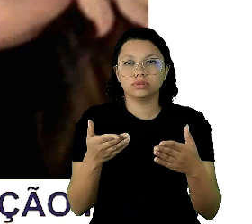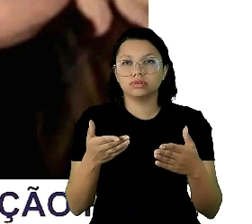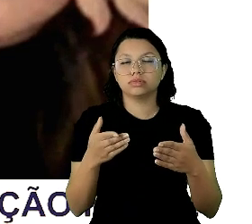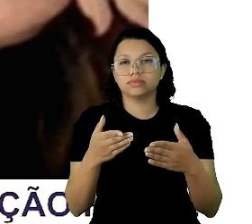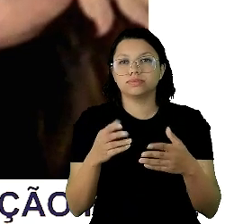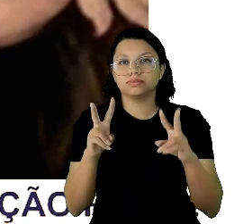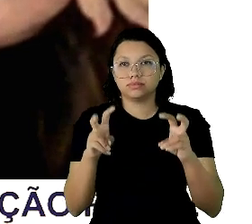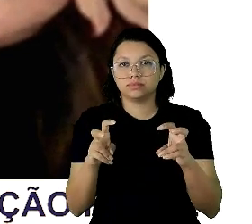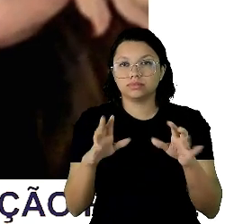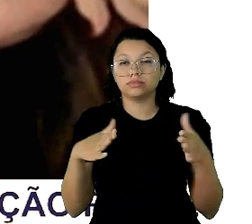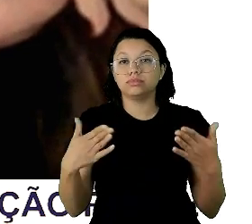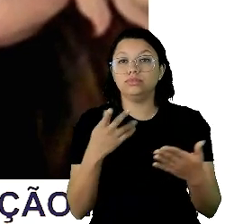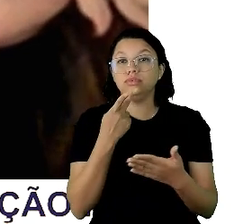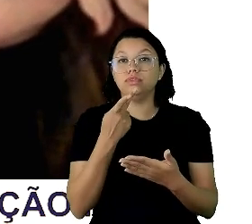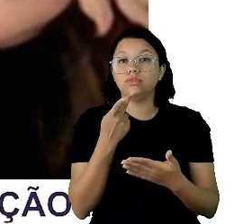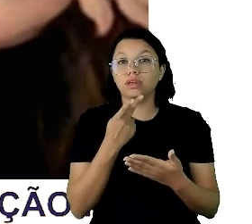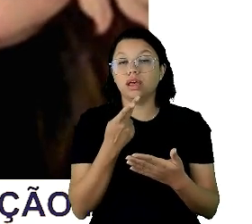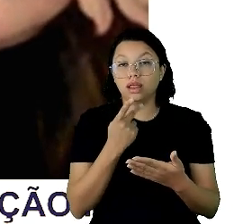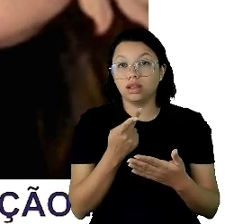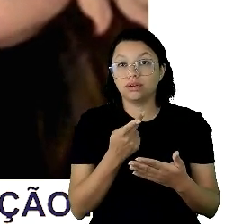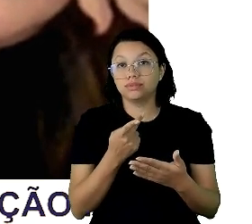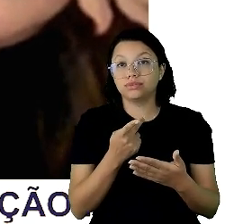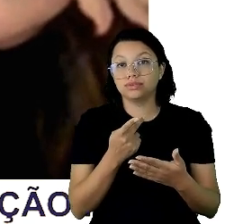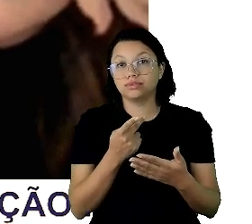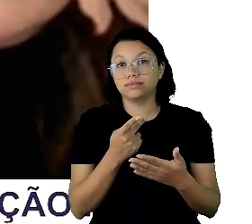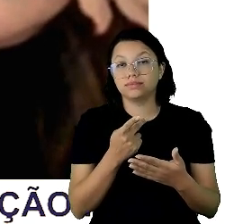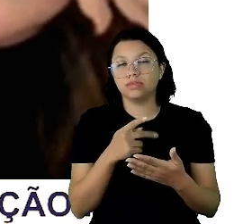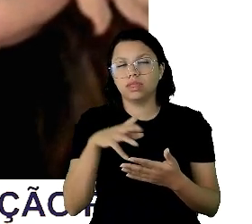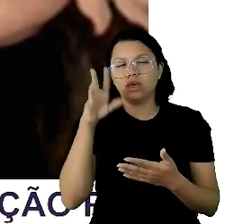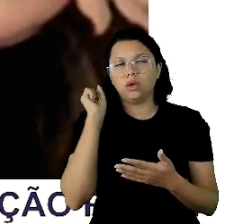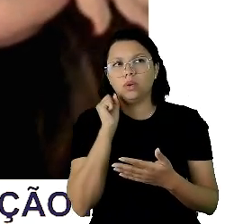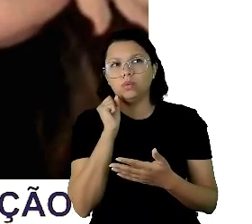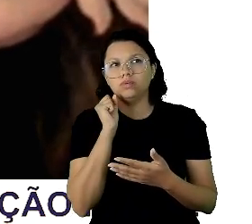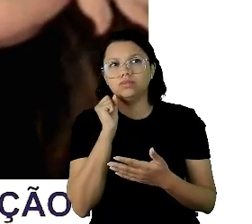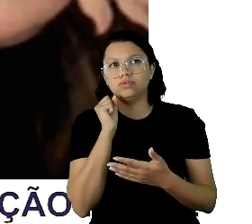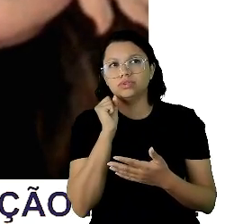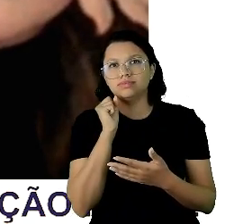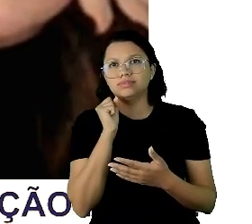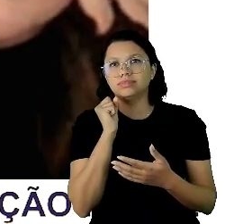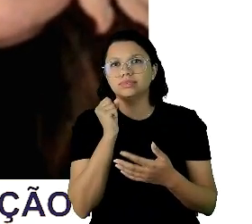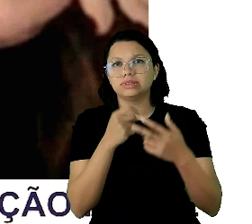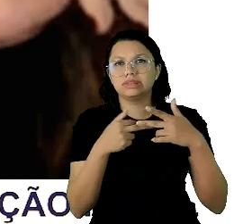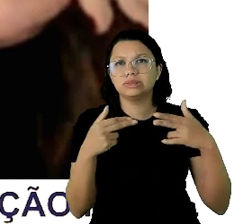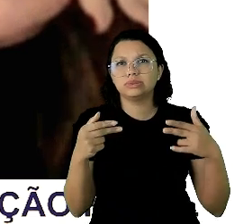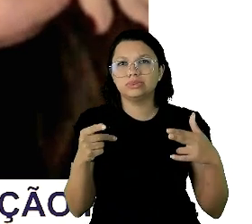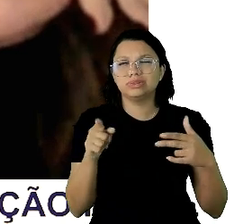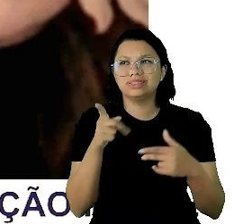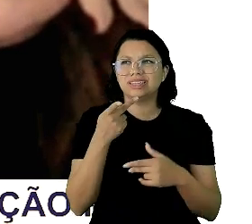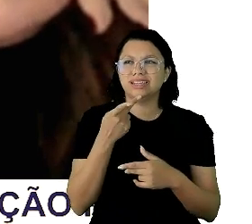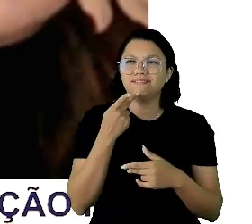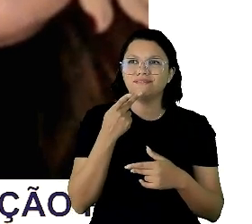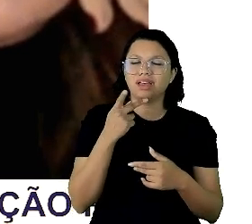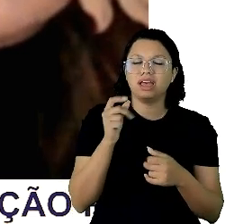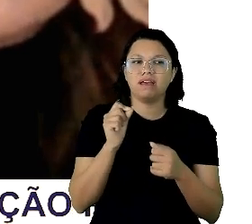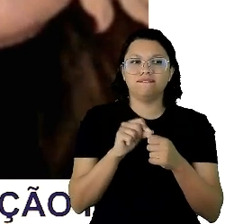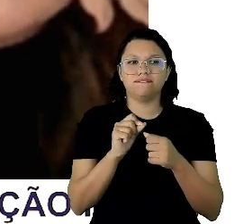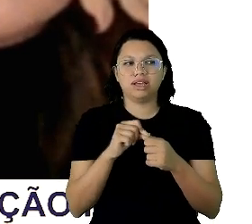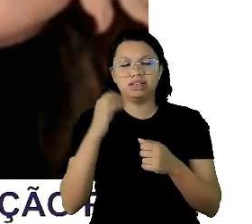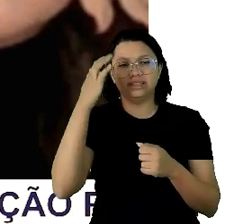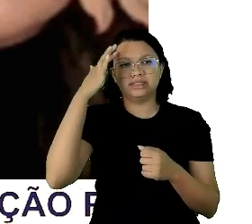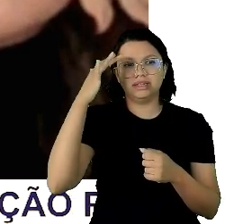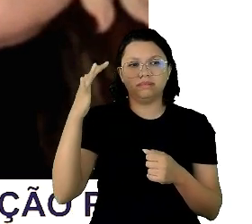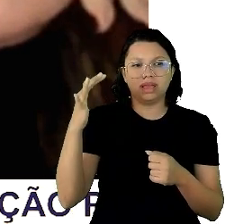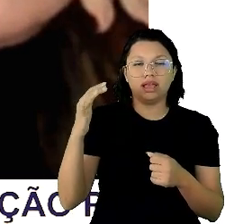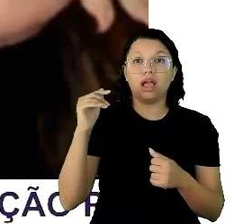eles acabam ouvindo as coisas que eles mesmos fazem e pensam, e aquilo